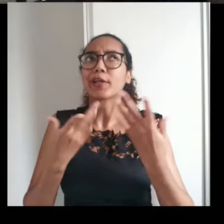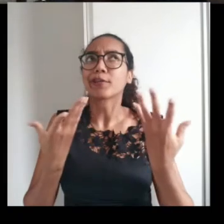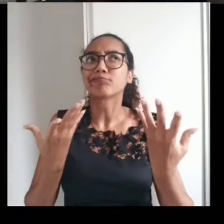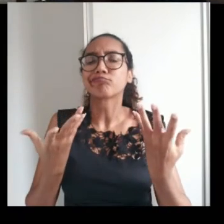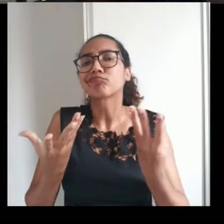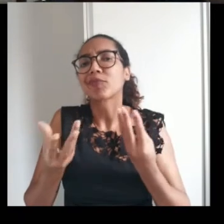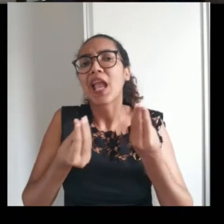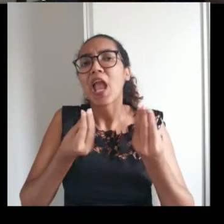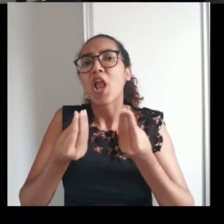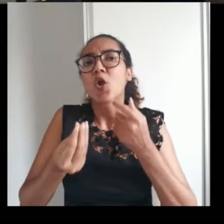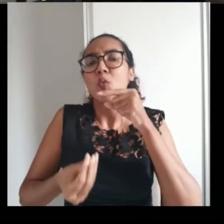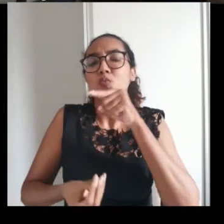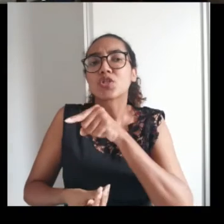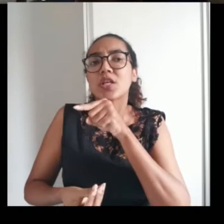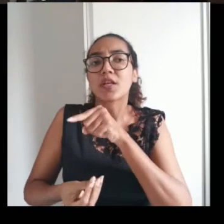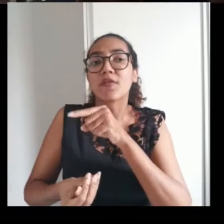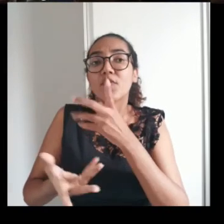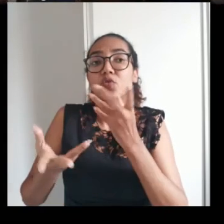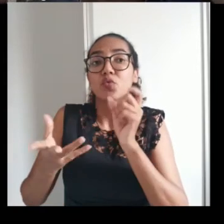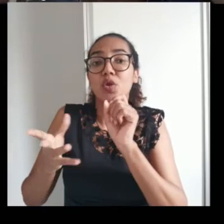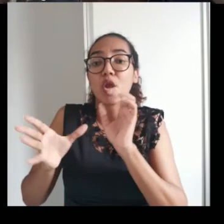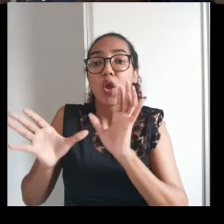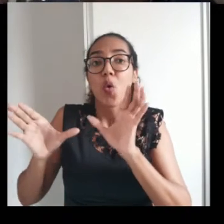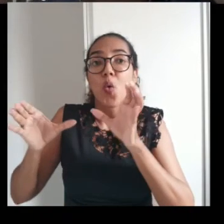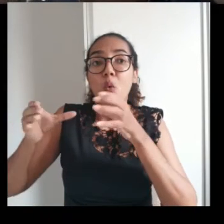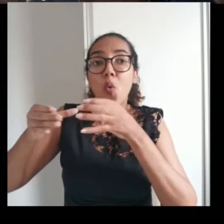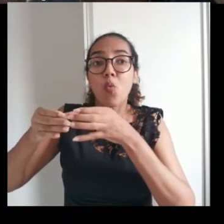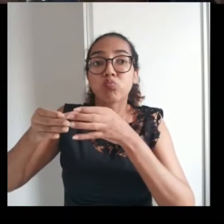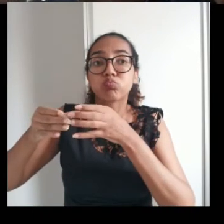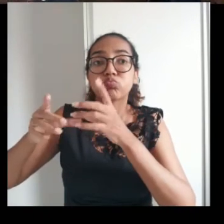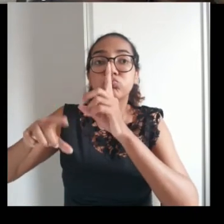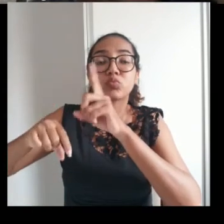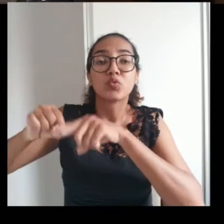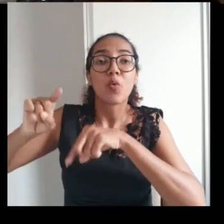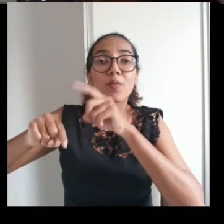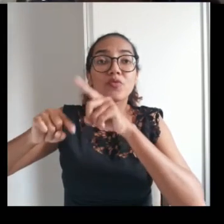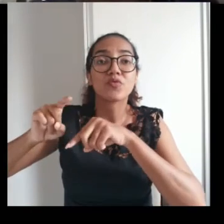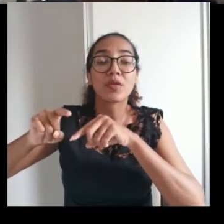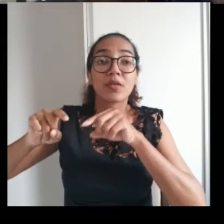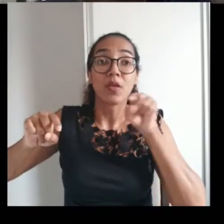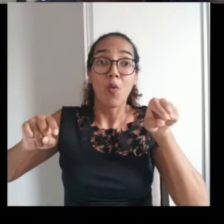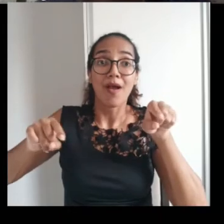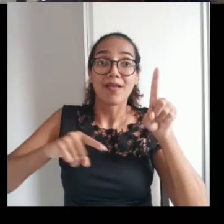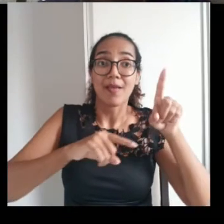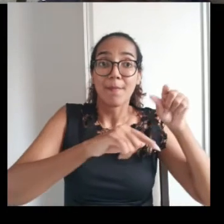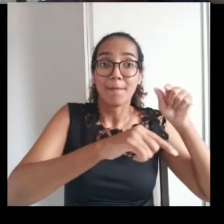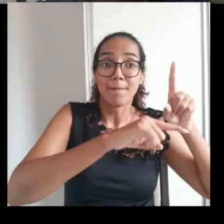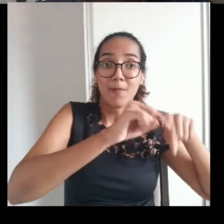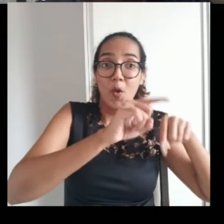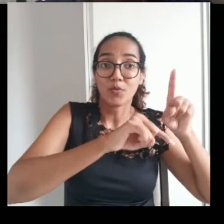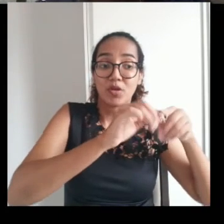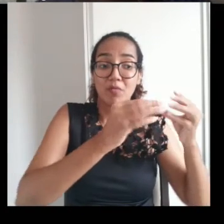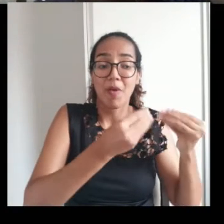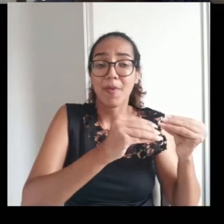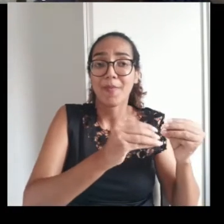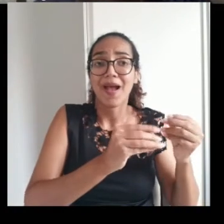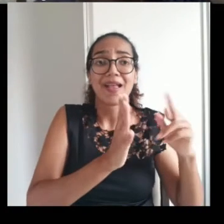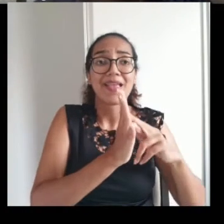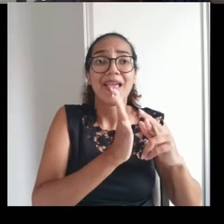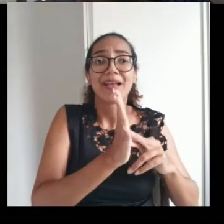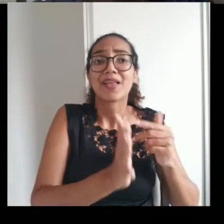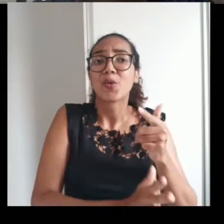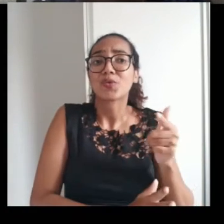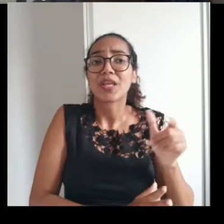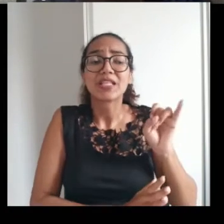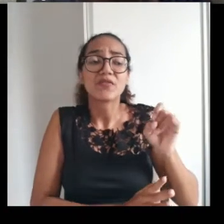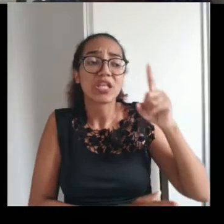coleção de objetos burra, tá certo? Que não vai ter regra nenhuma. Você mandar cadastrar, ele cadastra. Você mandar remover, ele remove. Ele não tem regra de